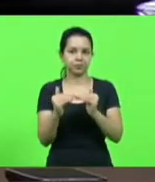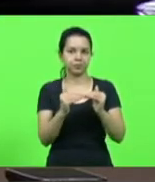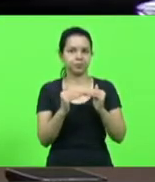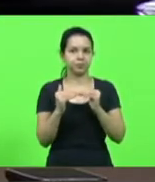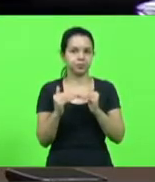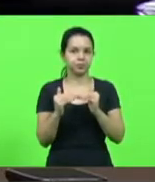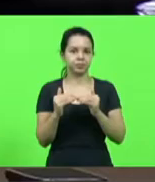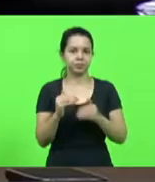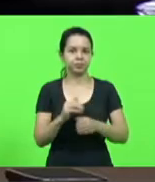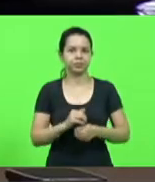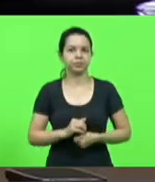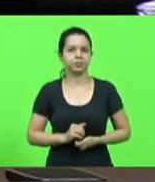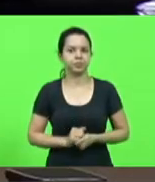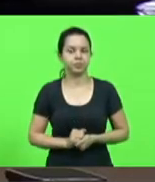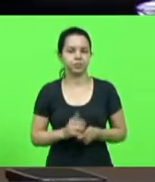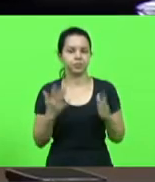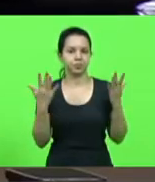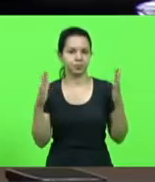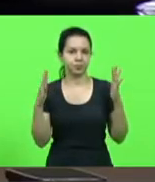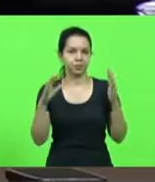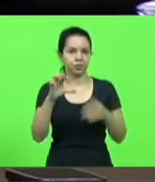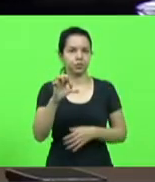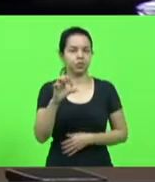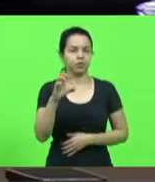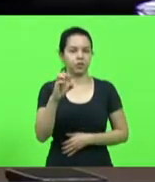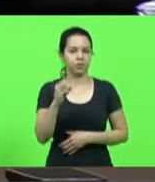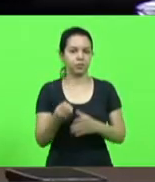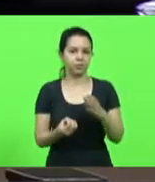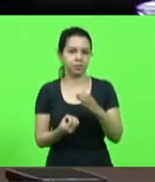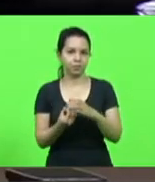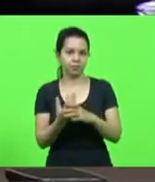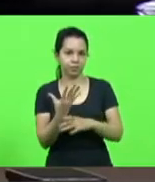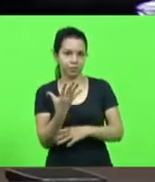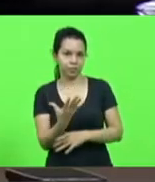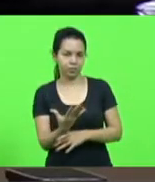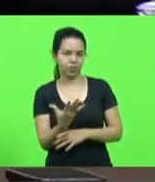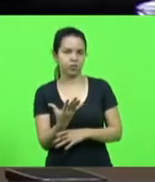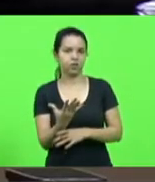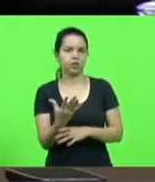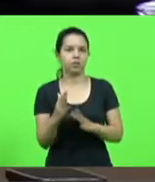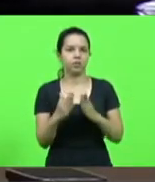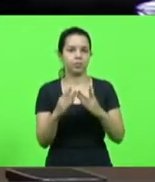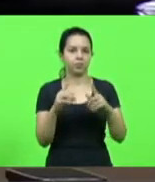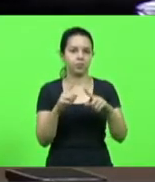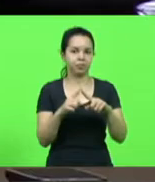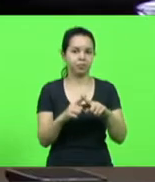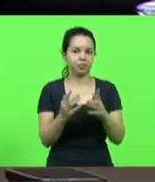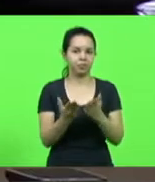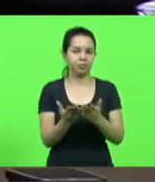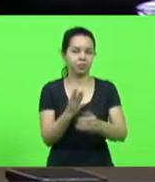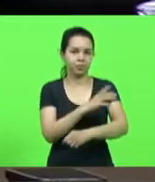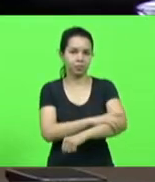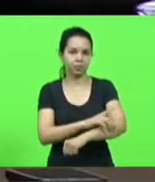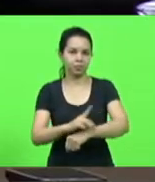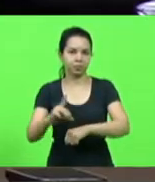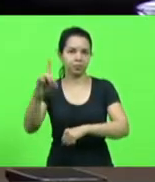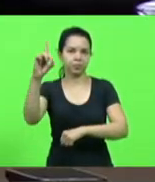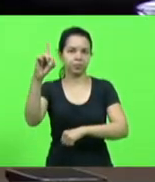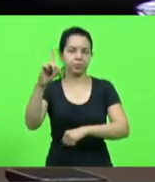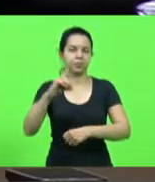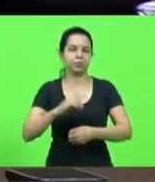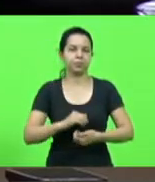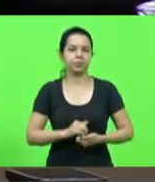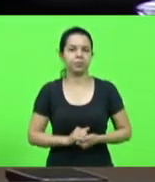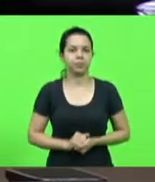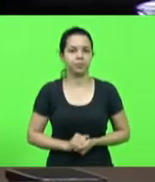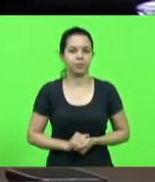em comemoração aos 90 anos de fundação da Igreja Evangélica Assembleia de Deus em Santa Catarina. No momento seguinte, houve a